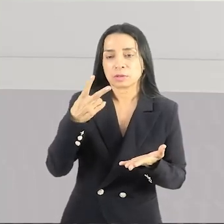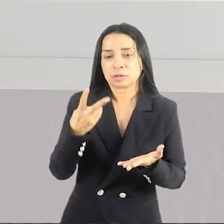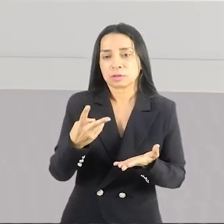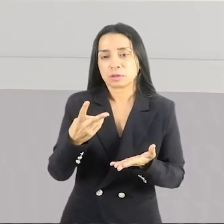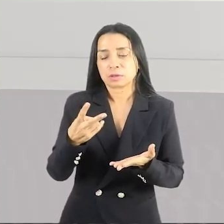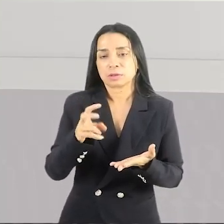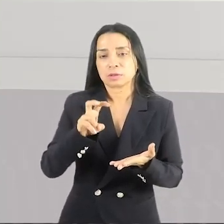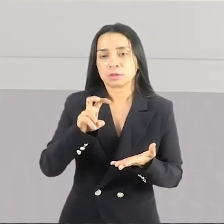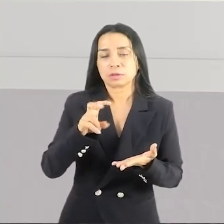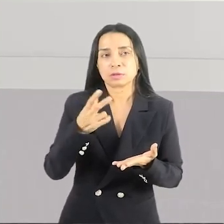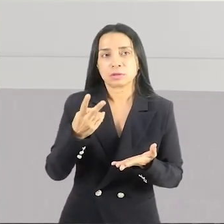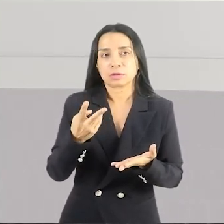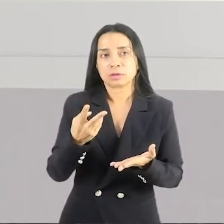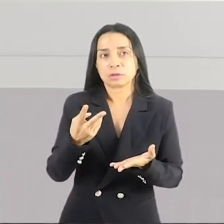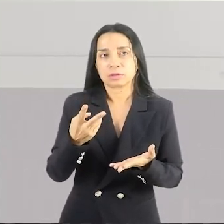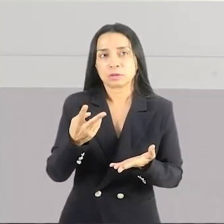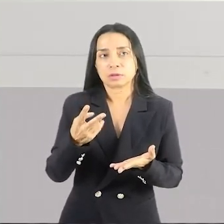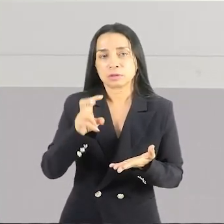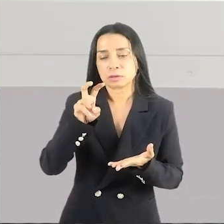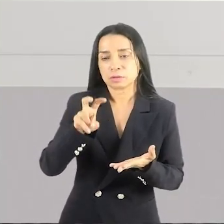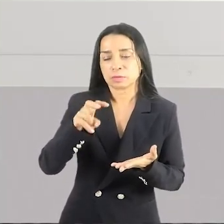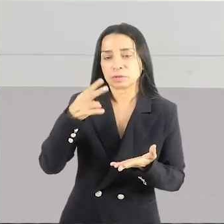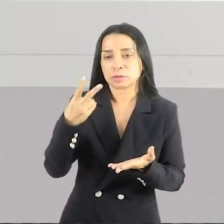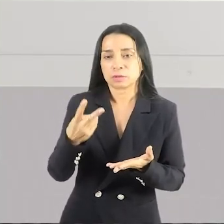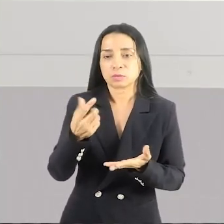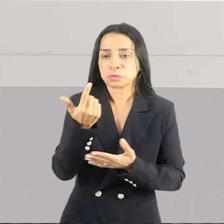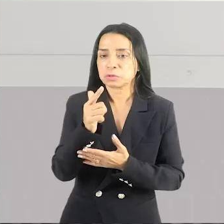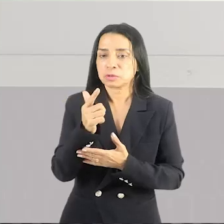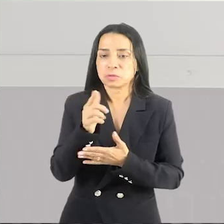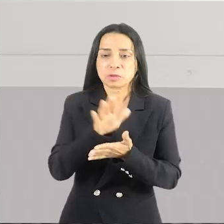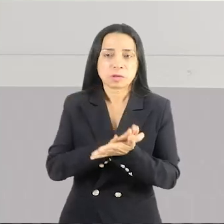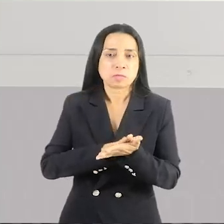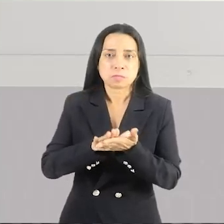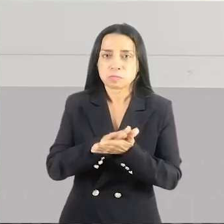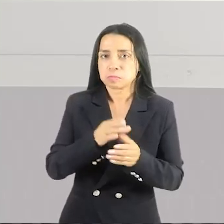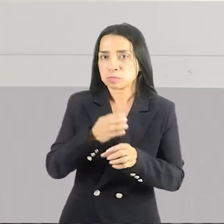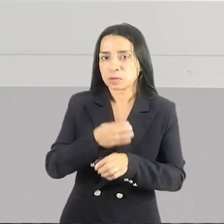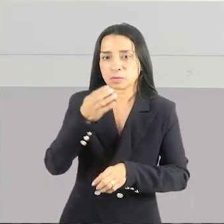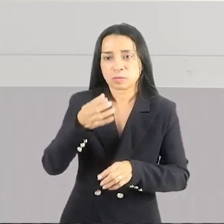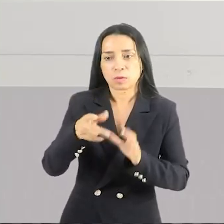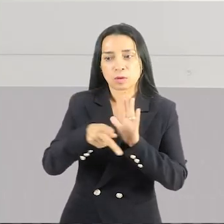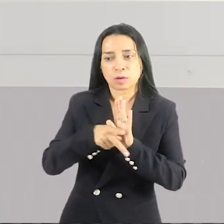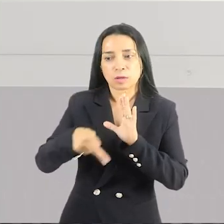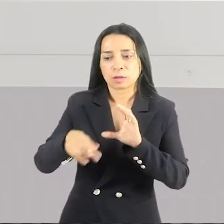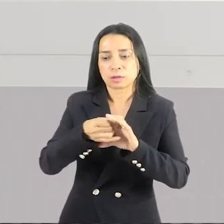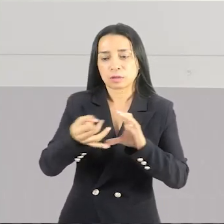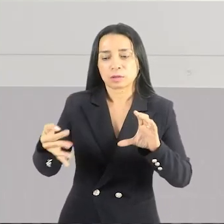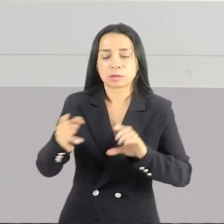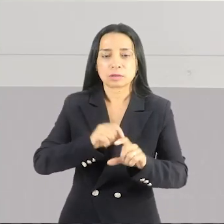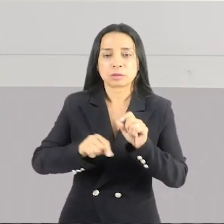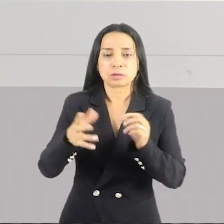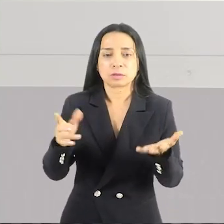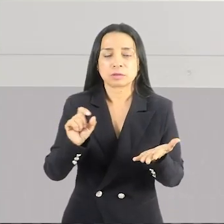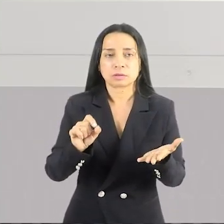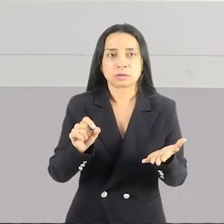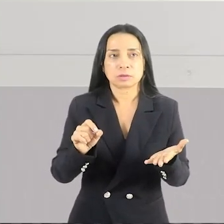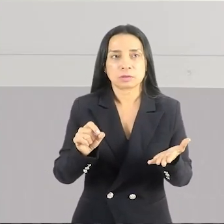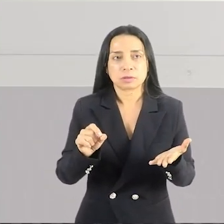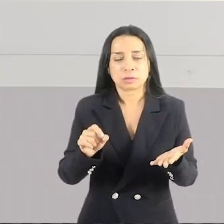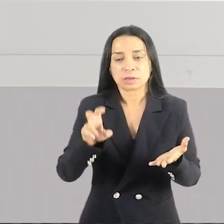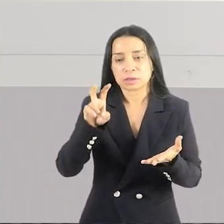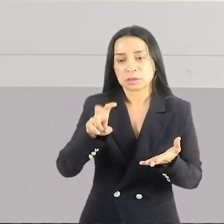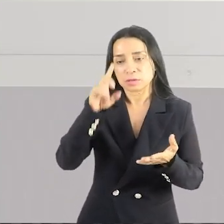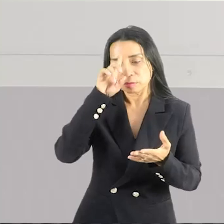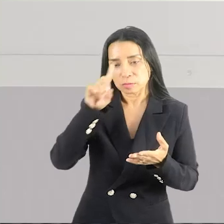52 não teve nenhuma garrafa fora da especificação. Em um dia, em